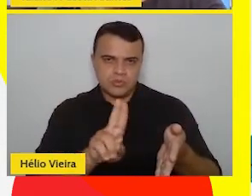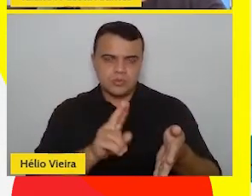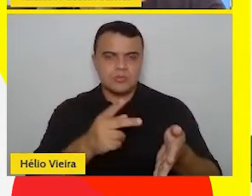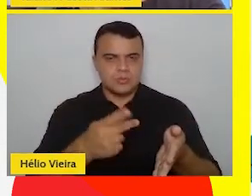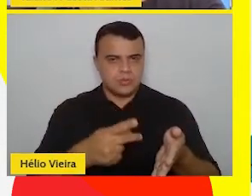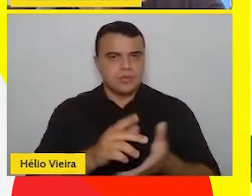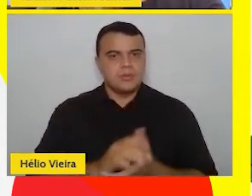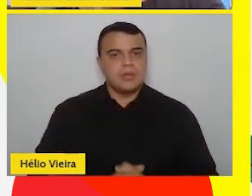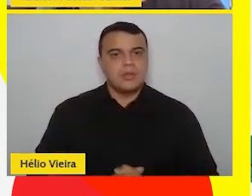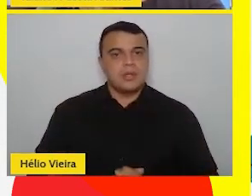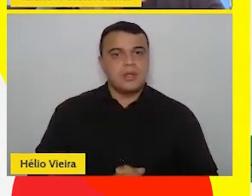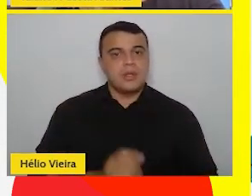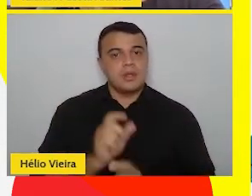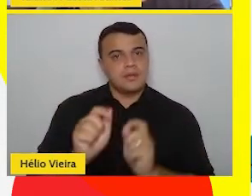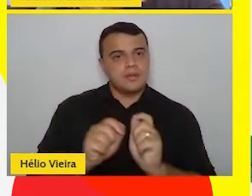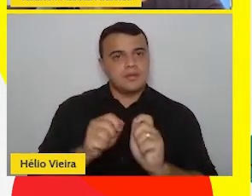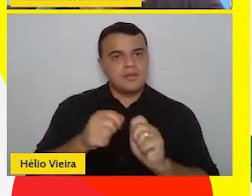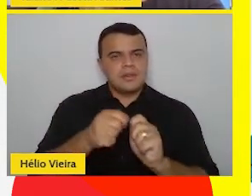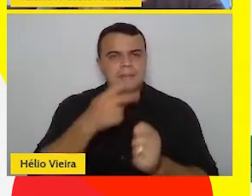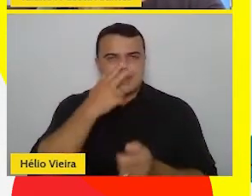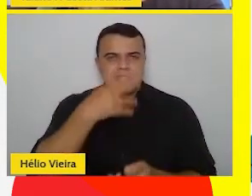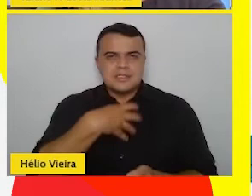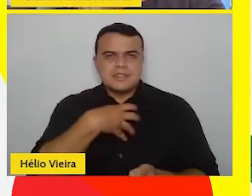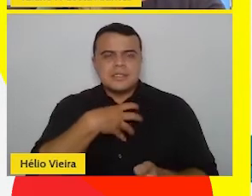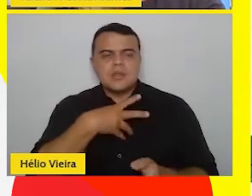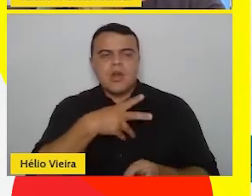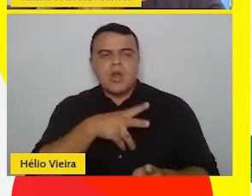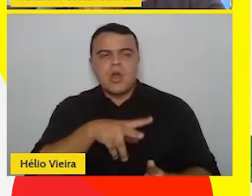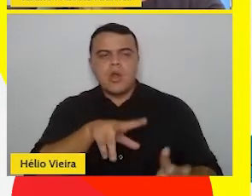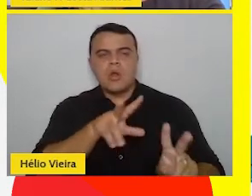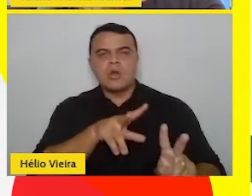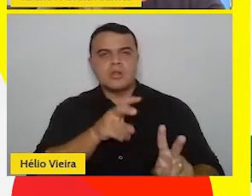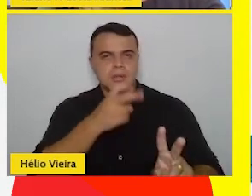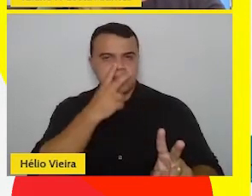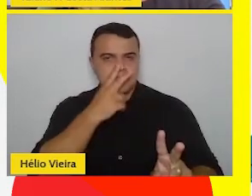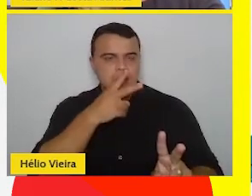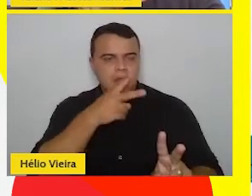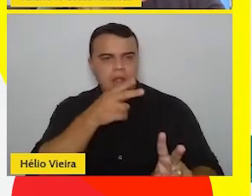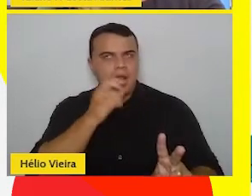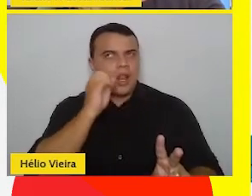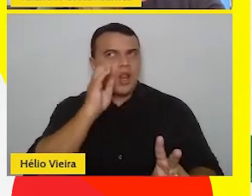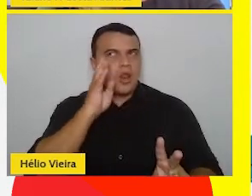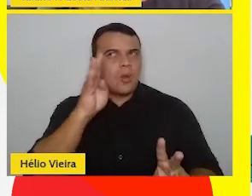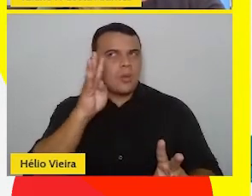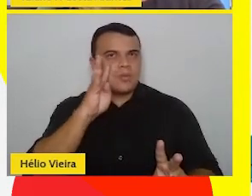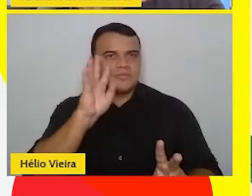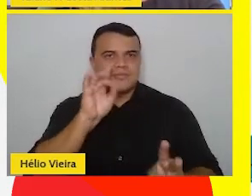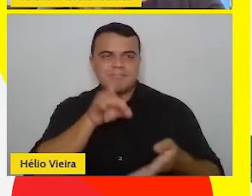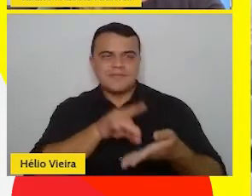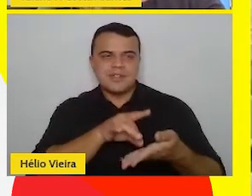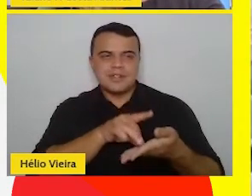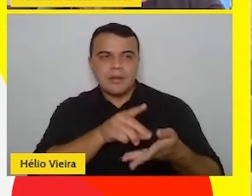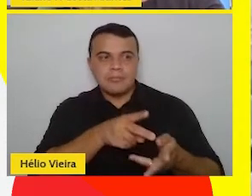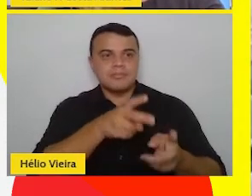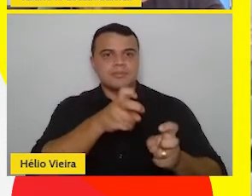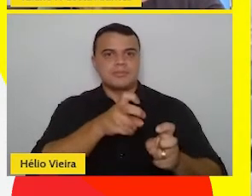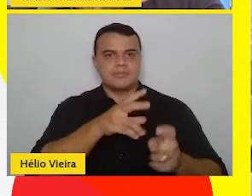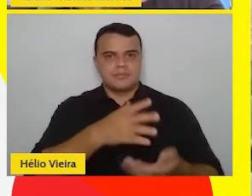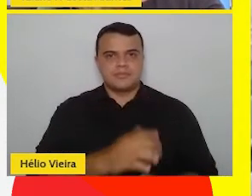e ela traz uma sensação ótica, uma ilusão ótica na imagem.